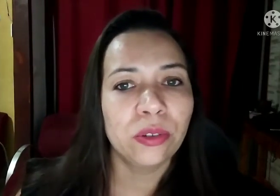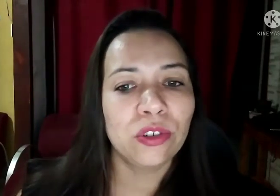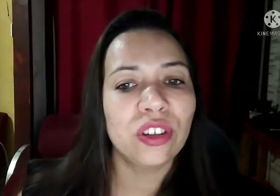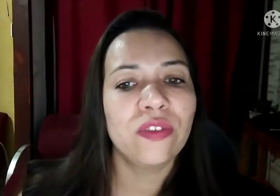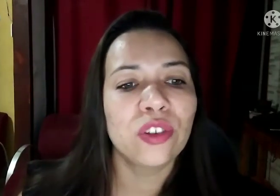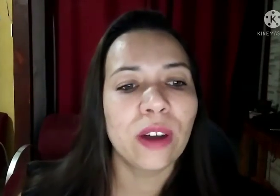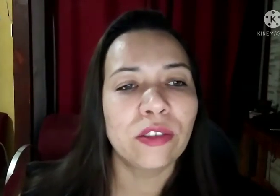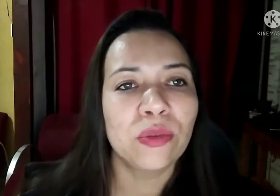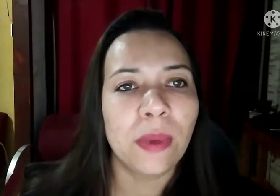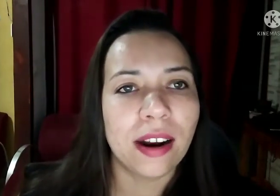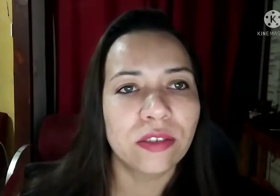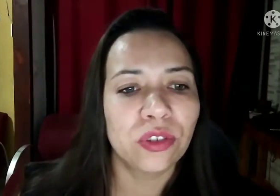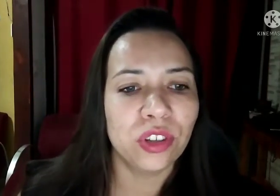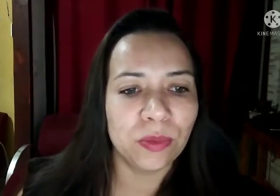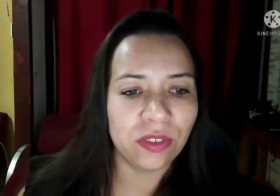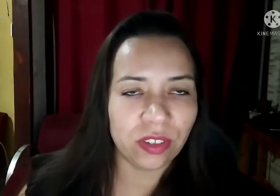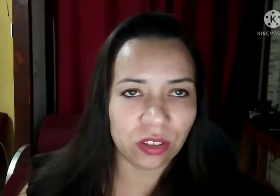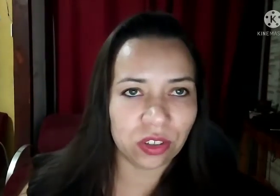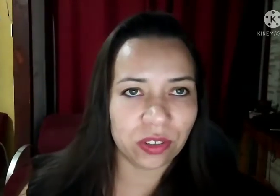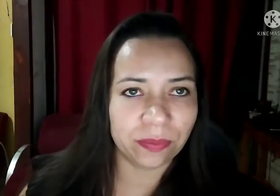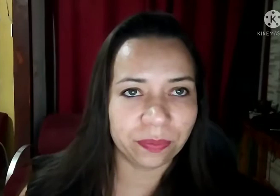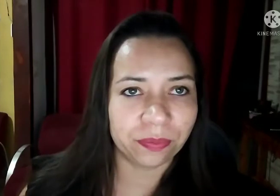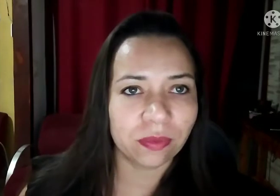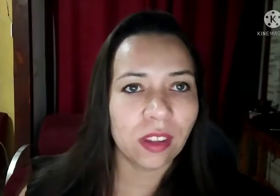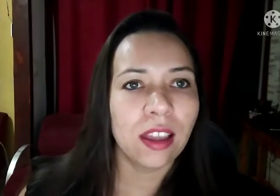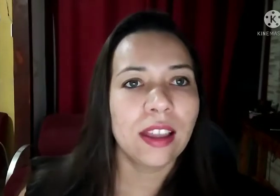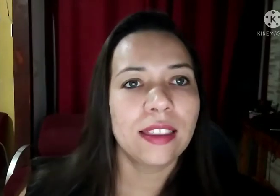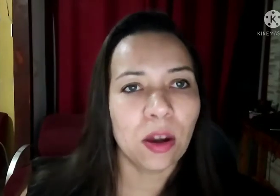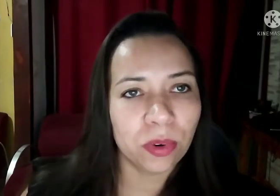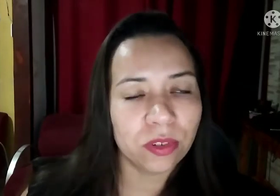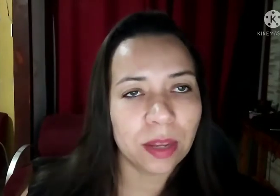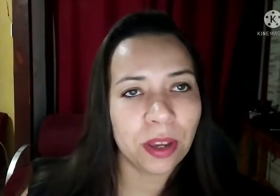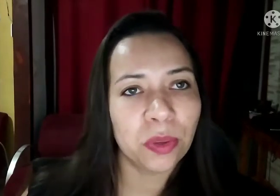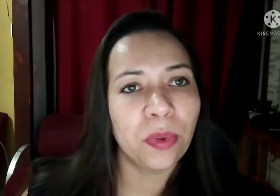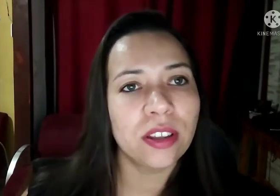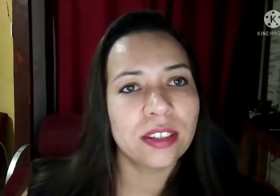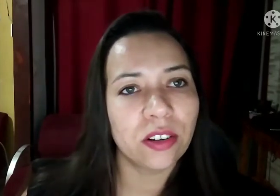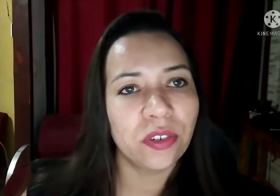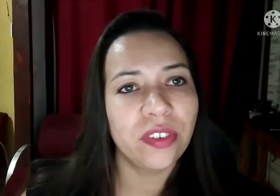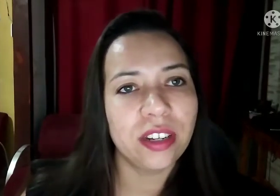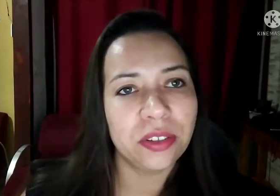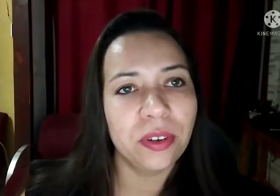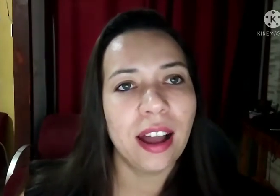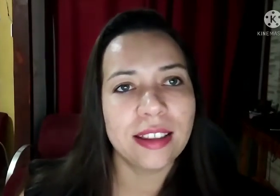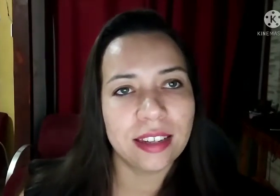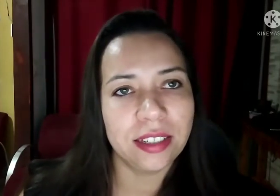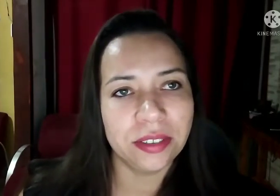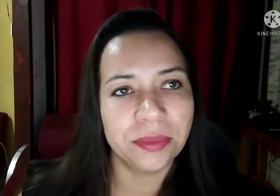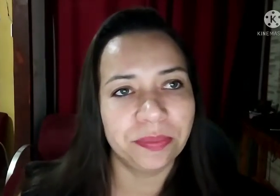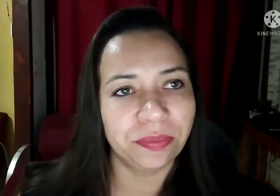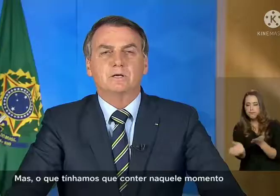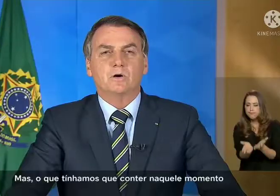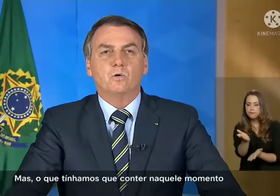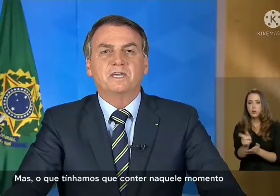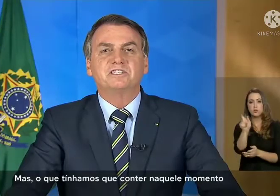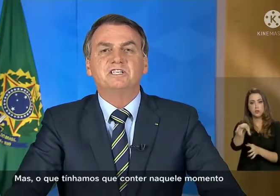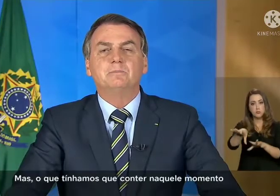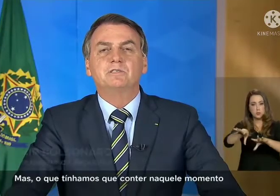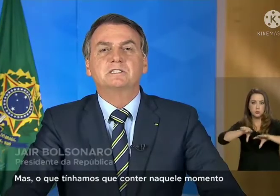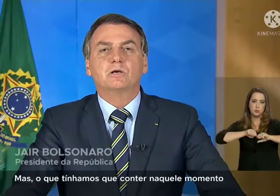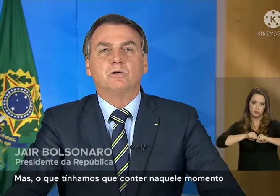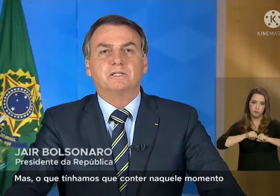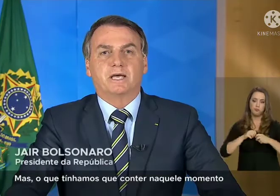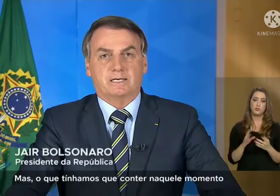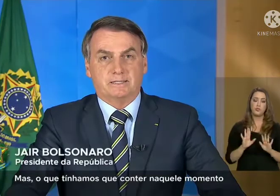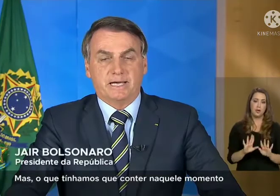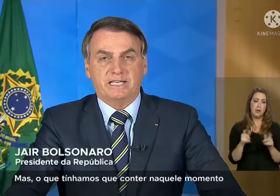governo no dia 24 de março de 2020. Tal pronunciamento pode ser conferido a seguir. O que